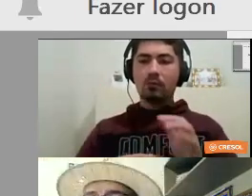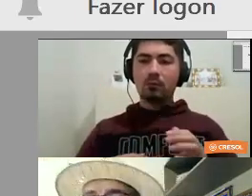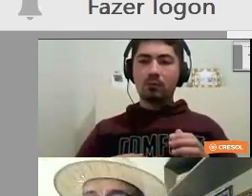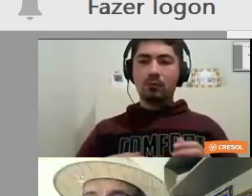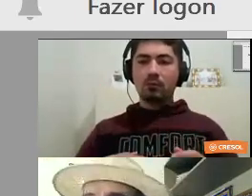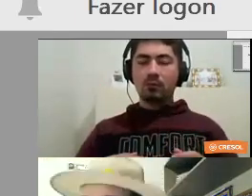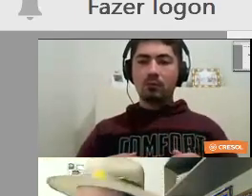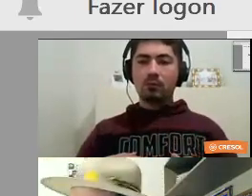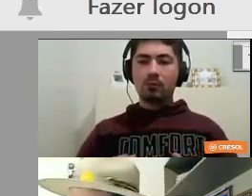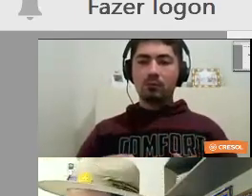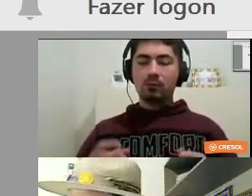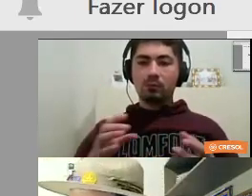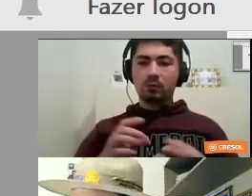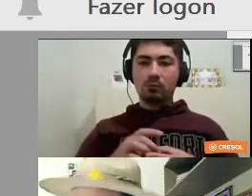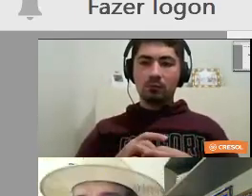que estamos